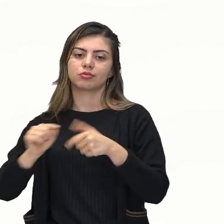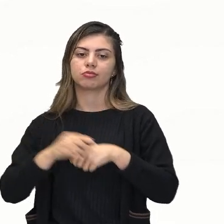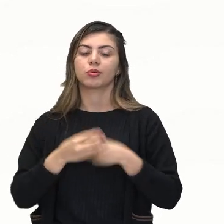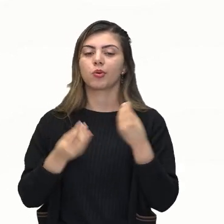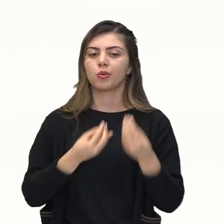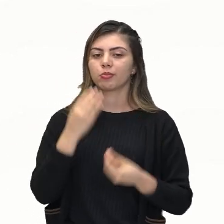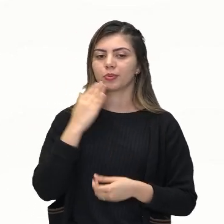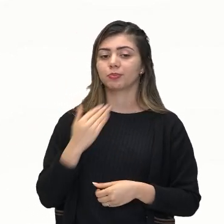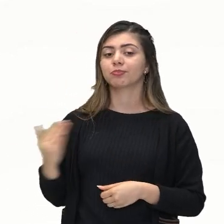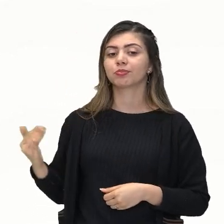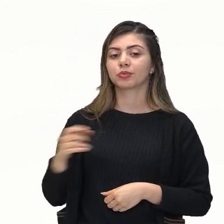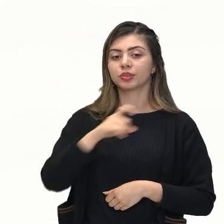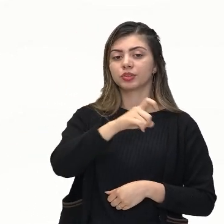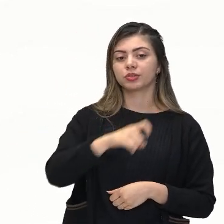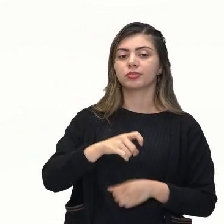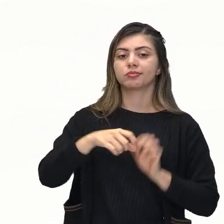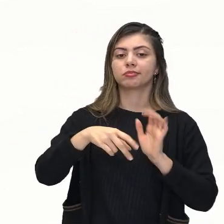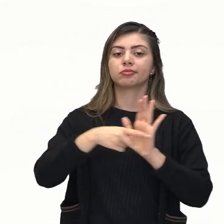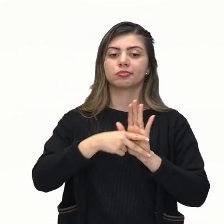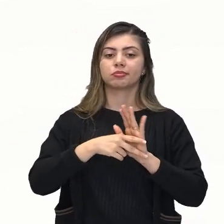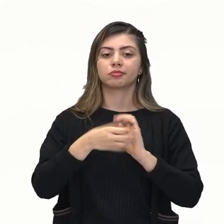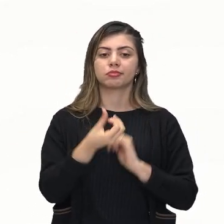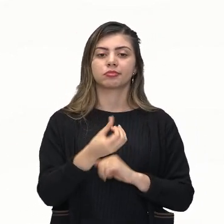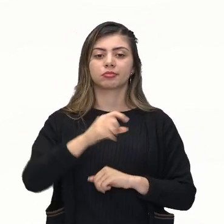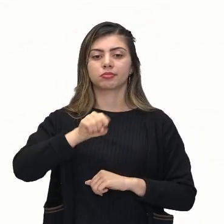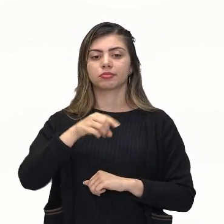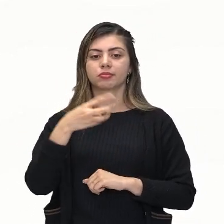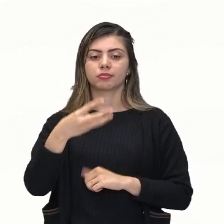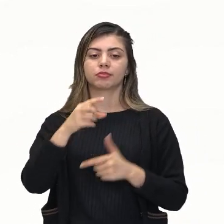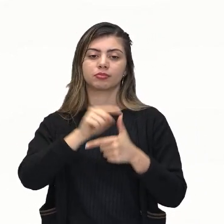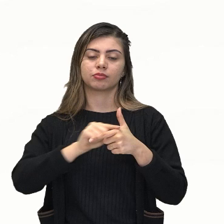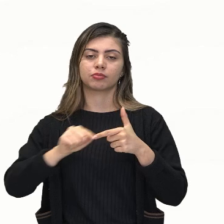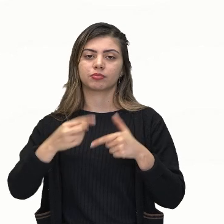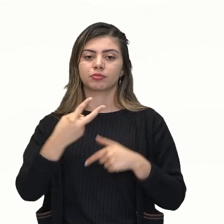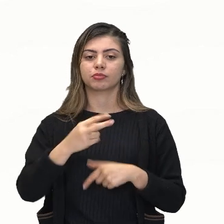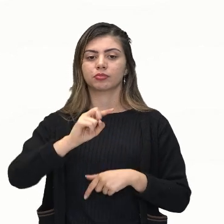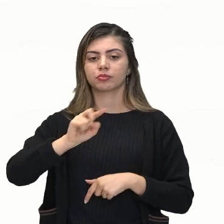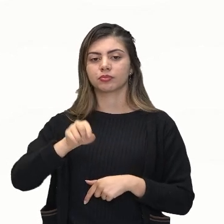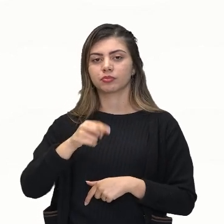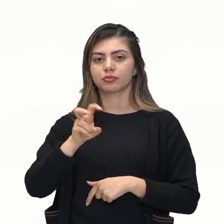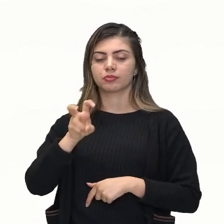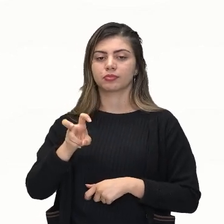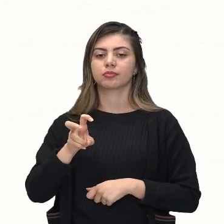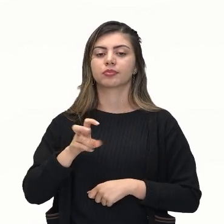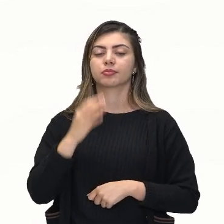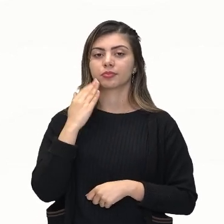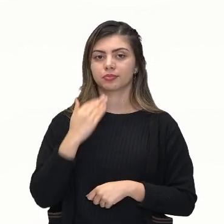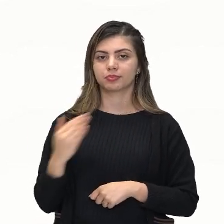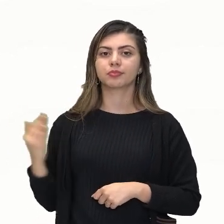vou dividir aqui 6,3 por